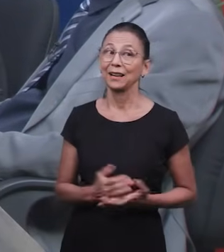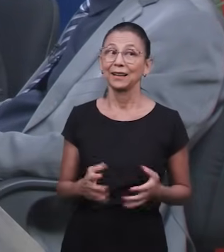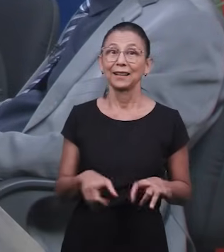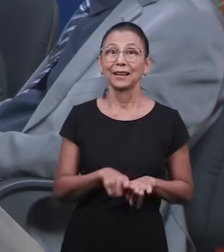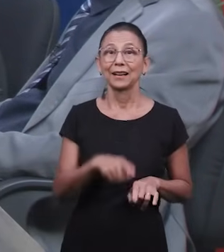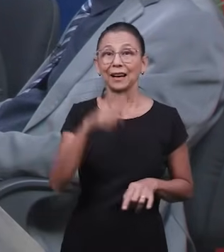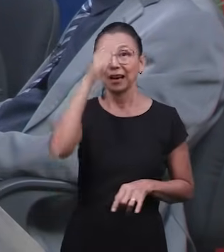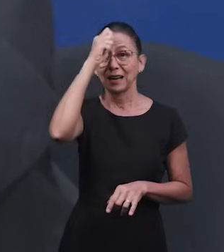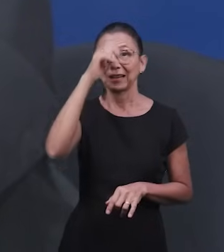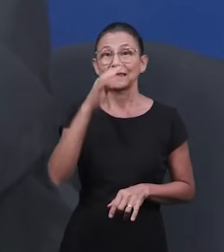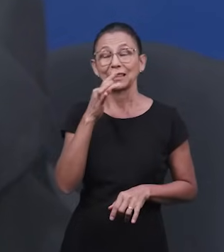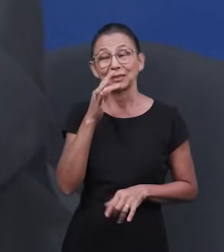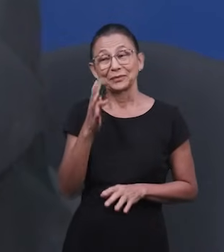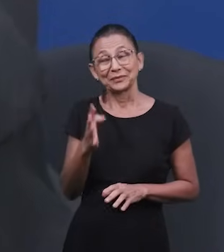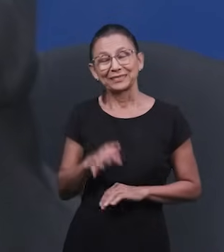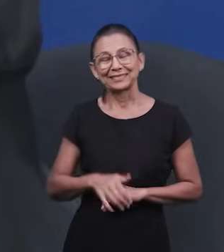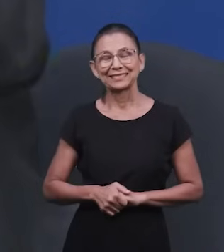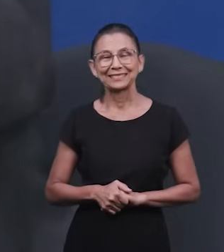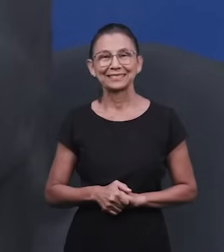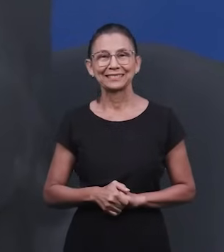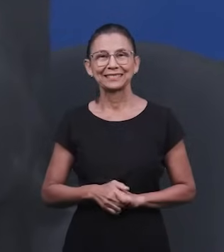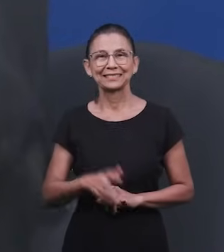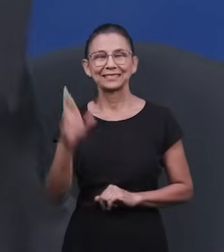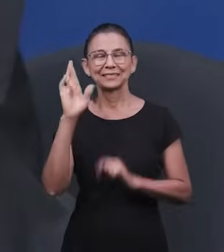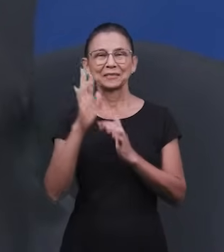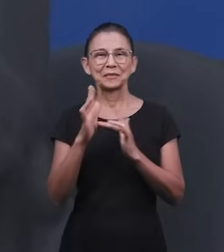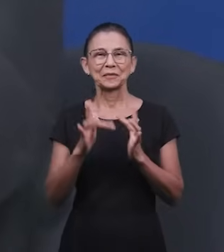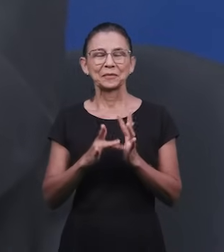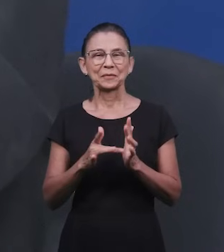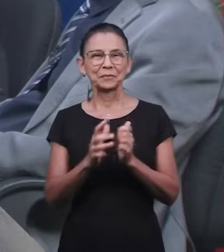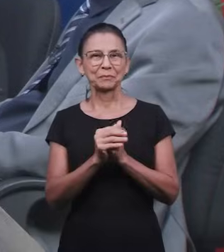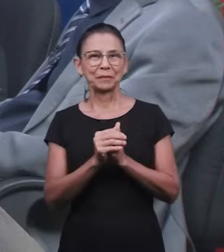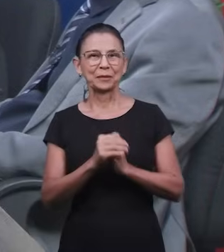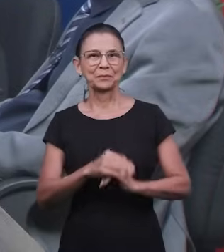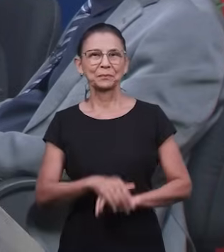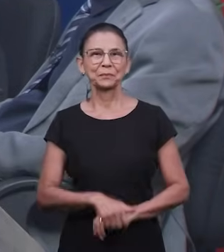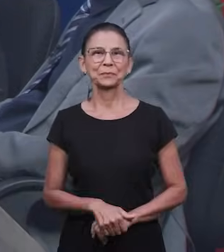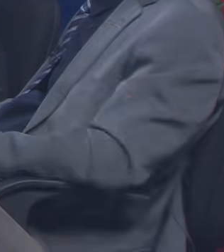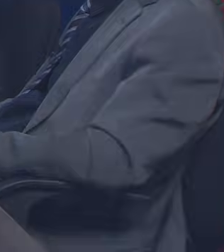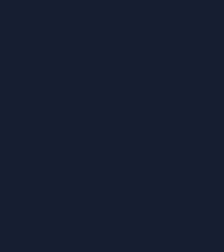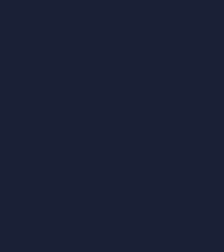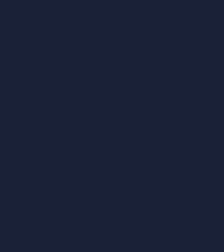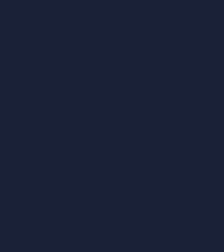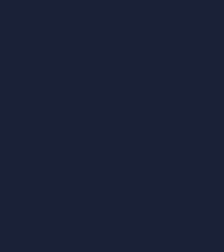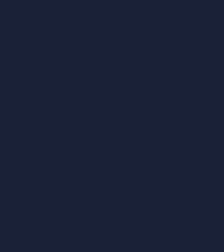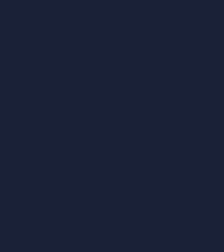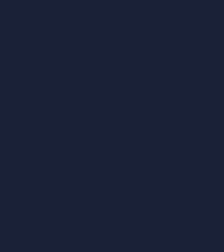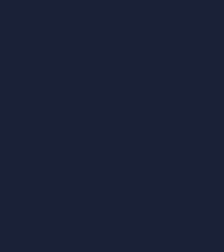Realmente já está ali na comunhão. Pai, Senhor a todos, Senhor abençoe. Amém. Amém.